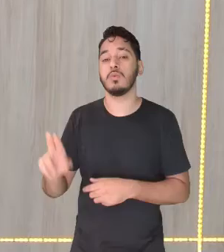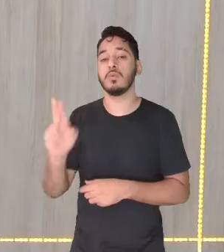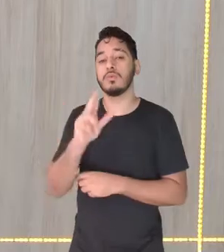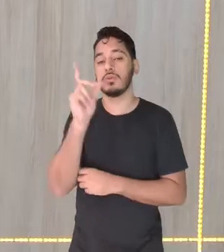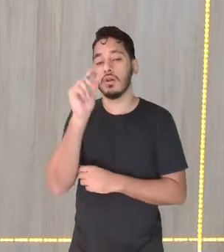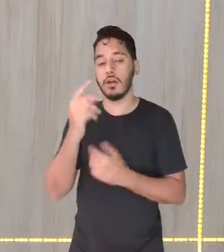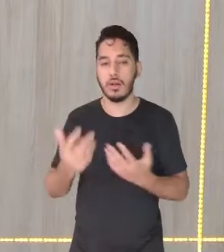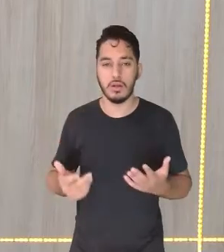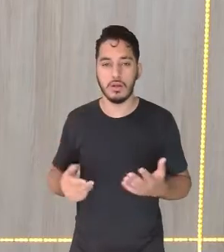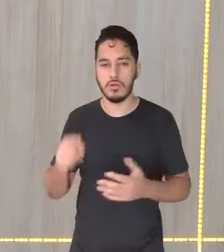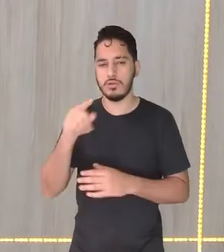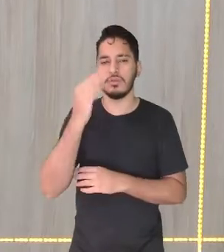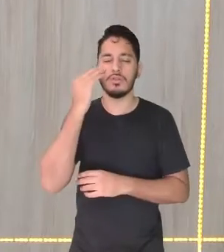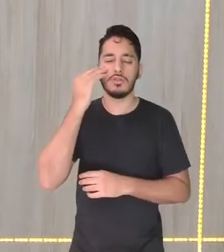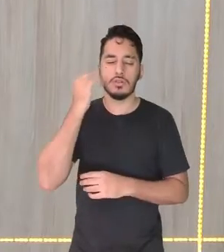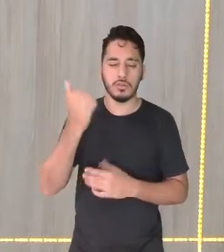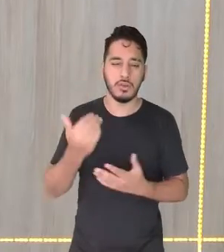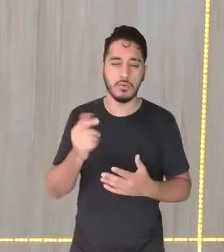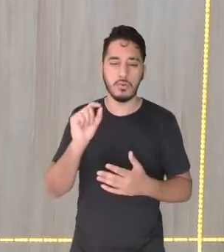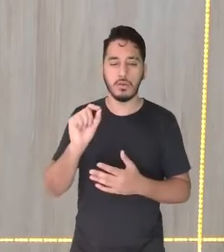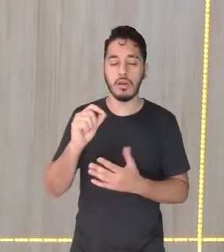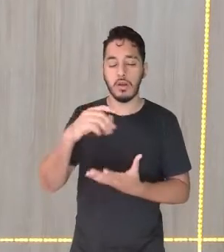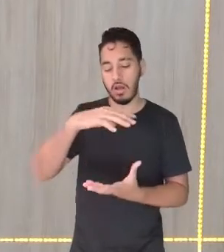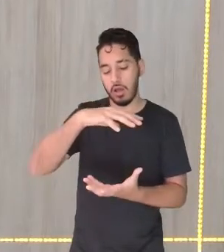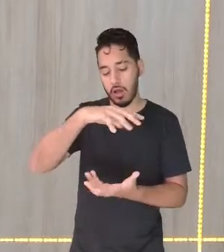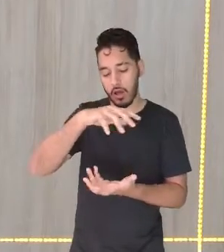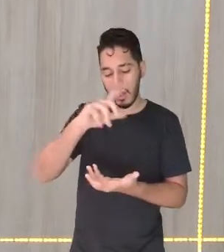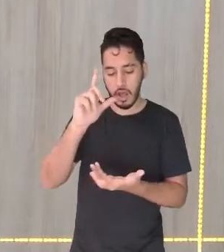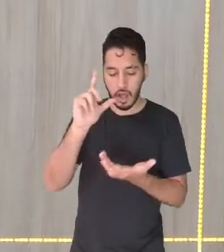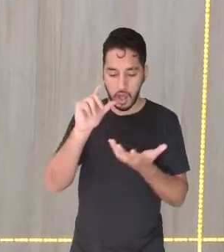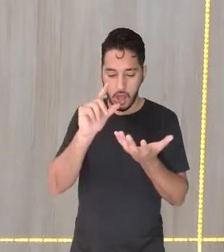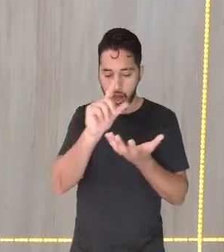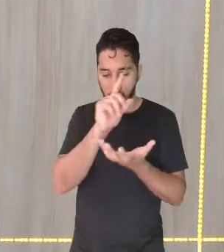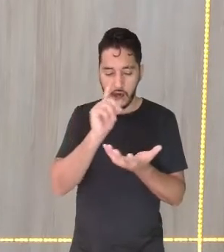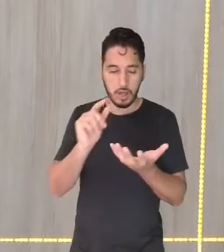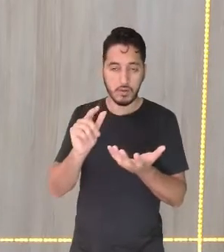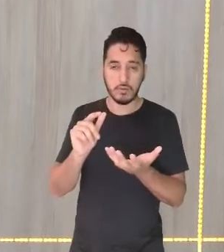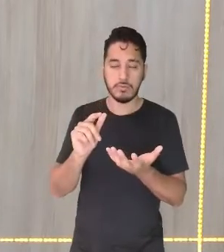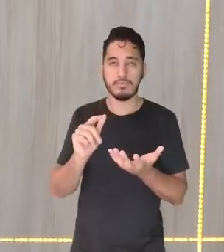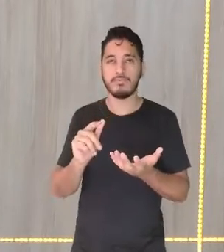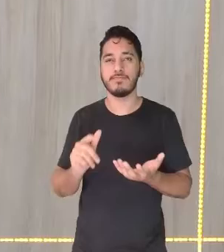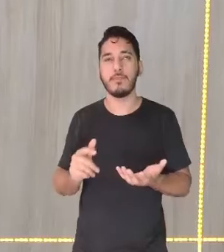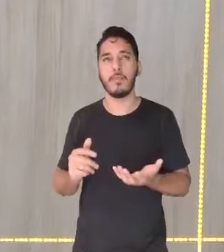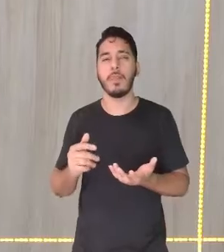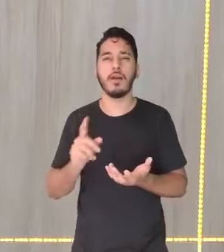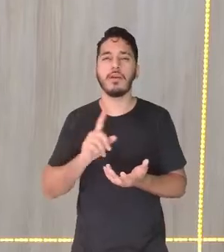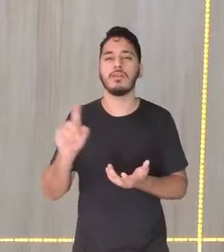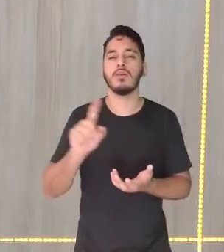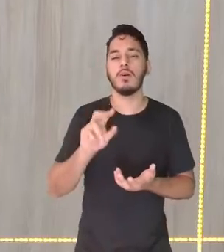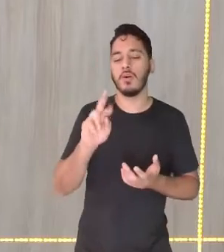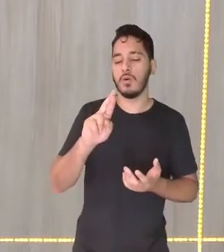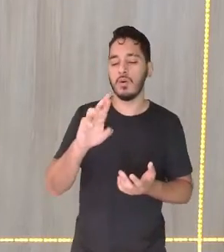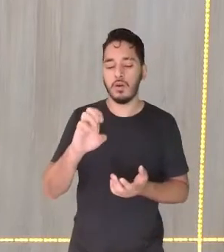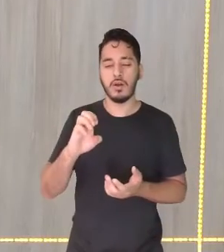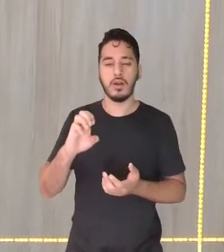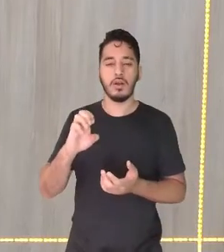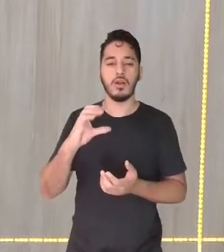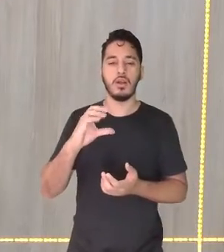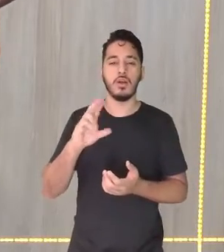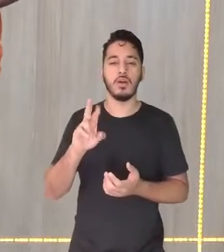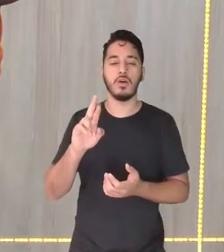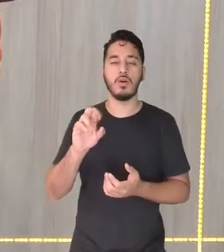água. Porque, como vocês sabem muito bem, a água é um bem, eu não gosto de usar a palavra recurso, porque recurso tem um